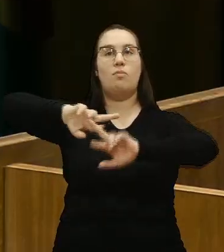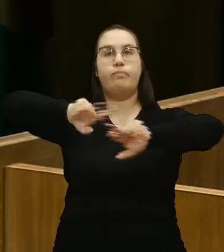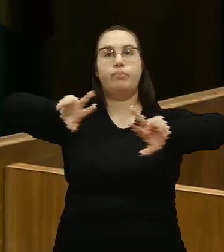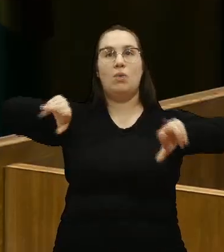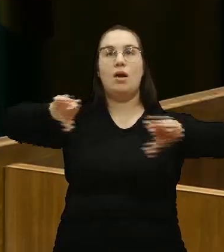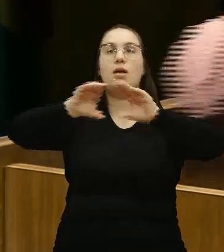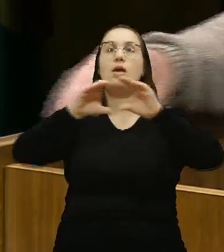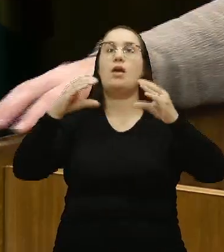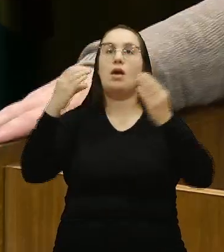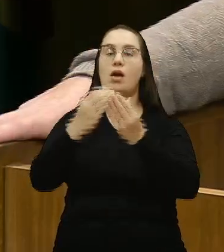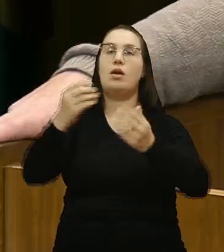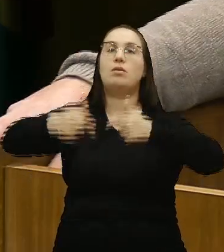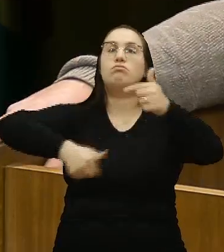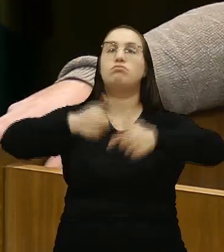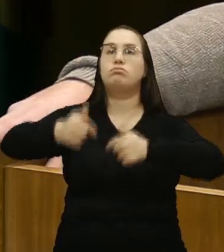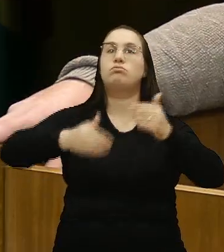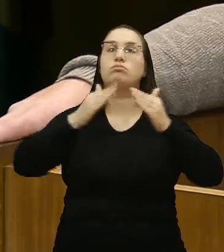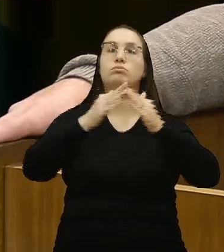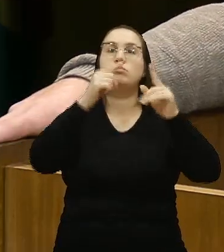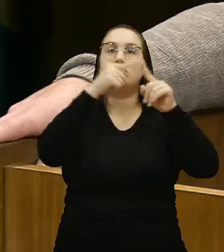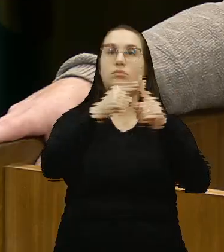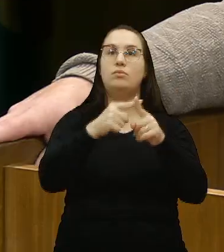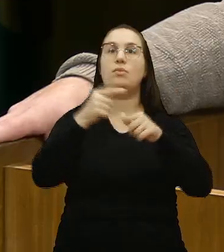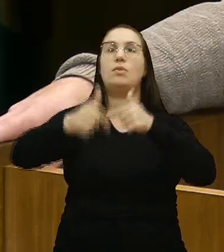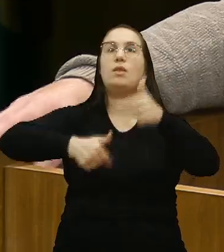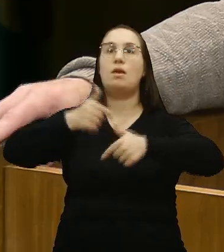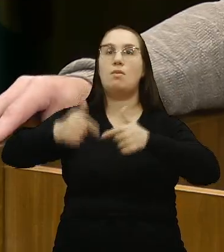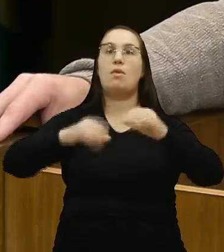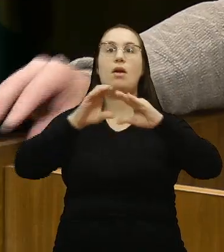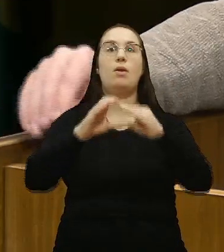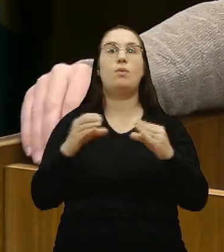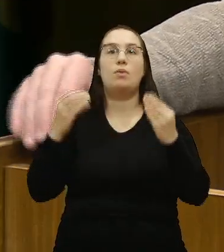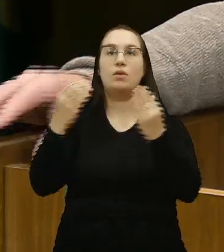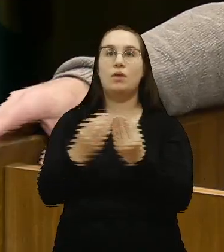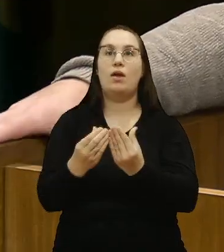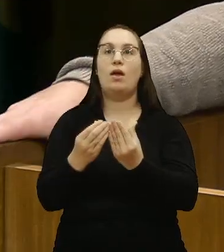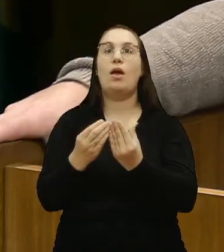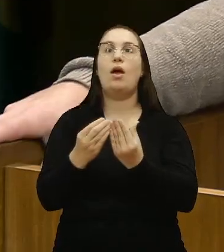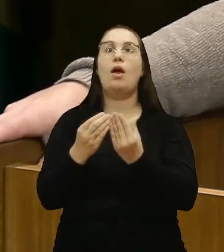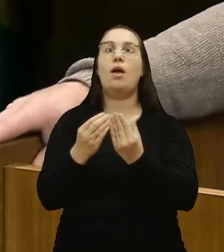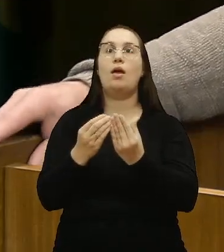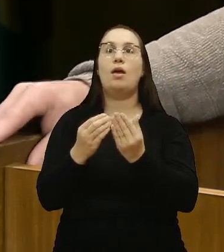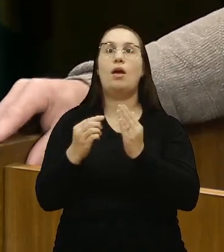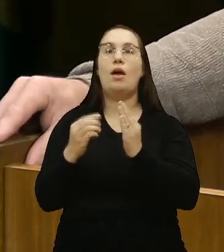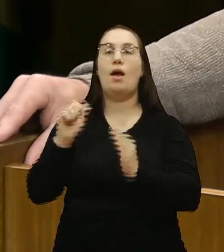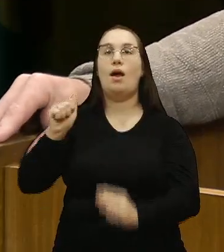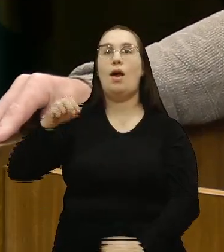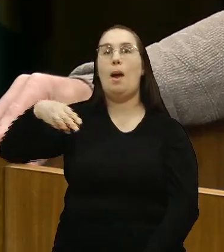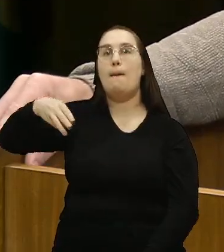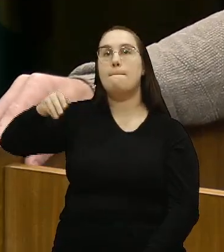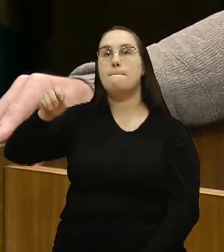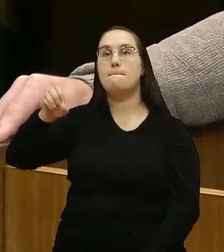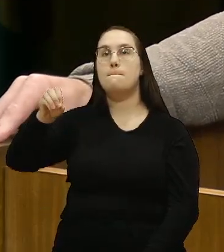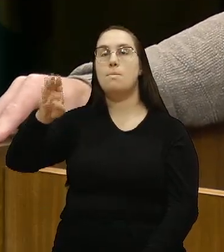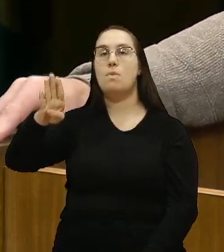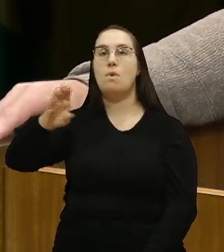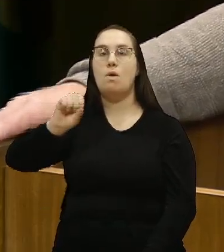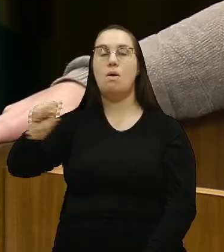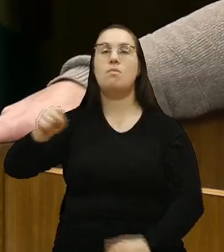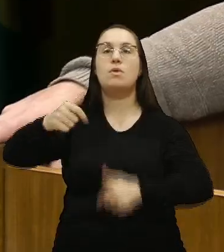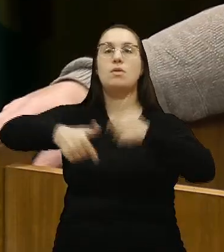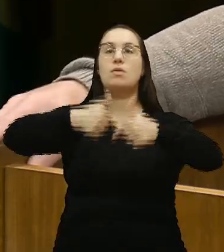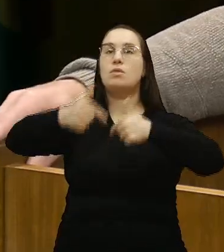na comunidade, nas igrejas, trabalho comunitário através das AMOBs e que faz um trabalho sempre